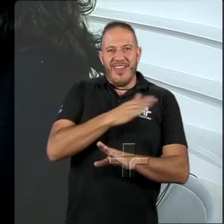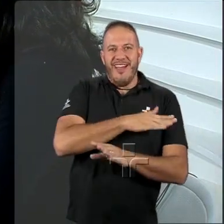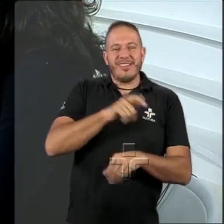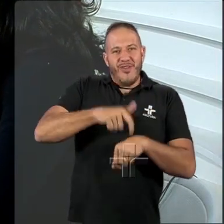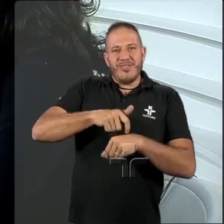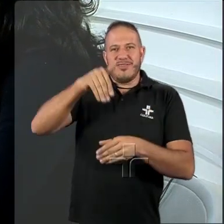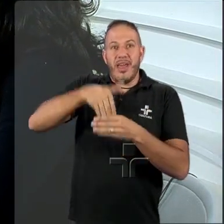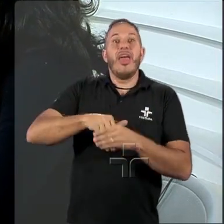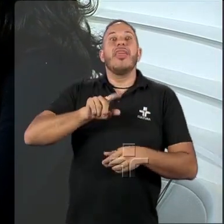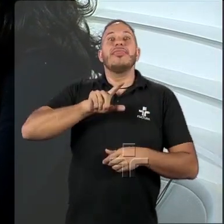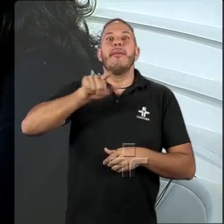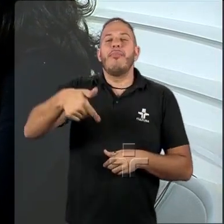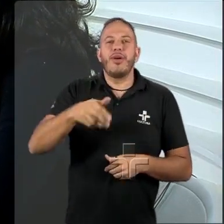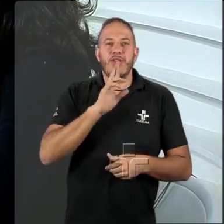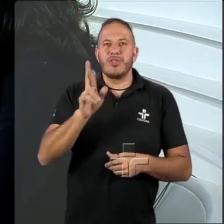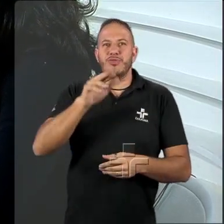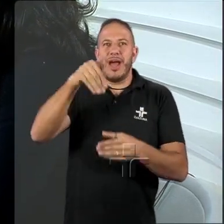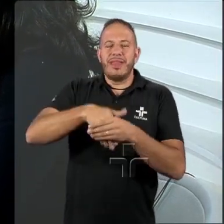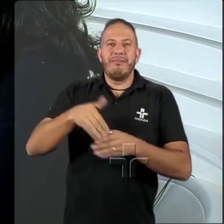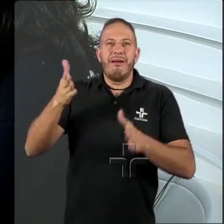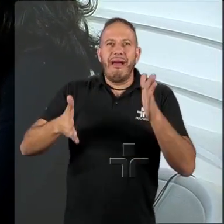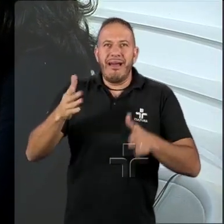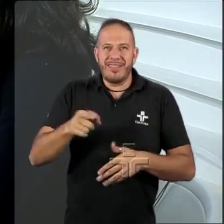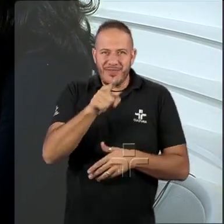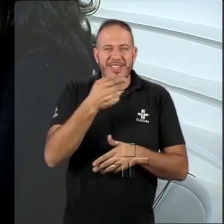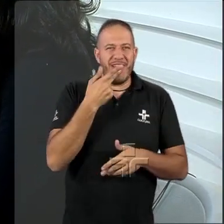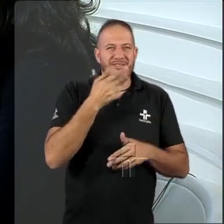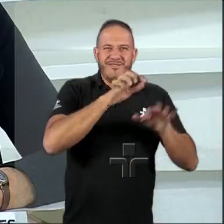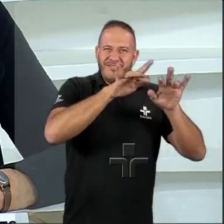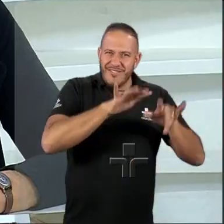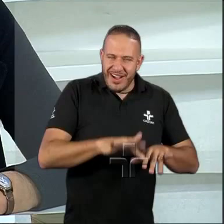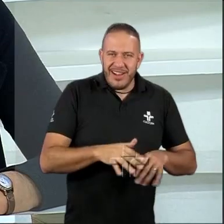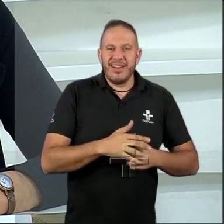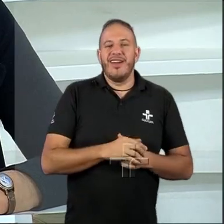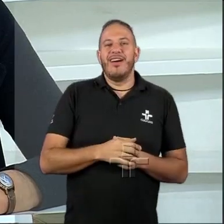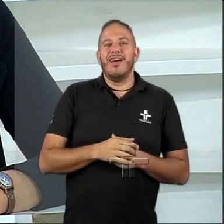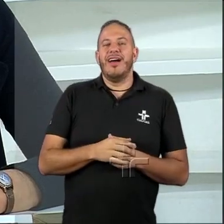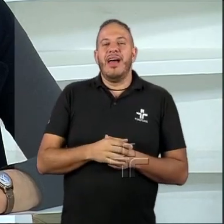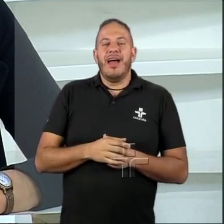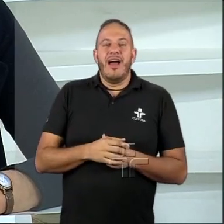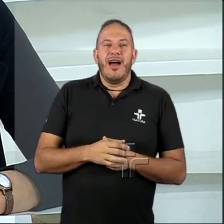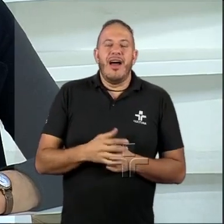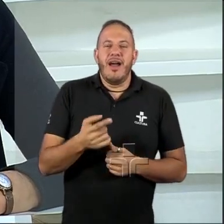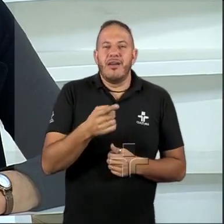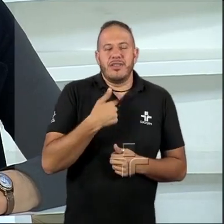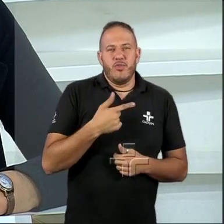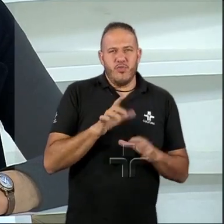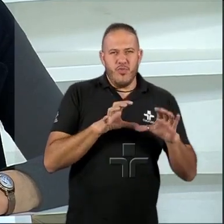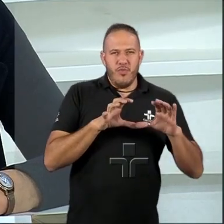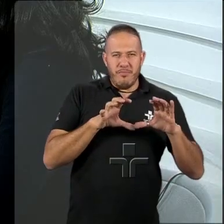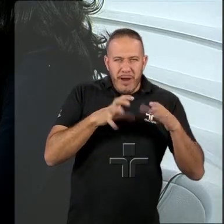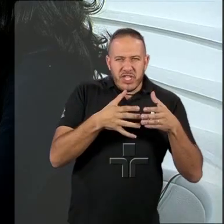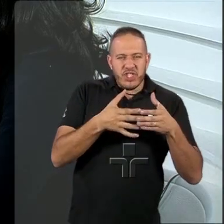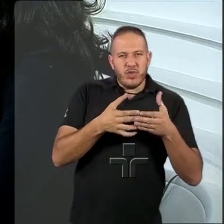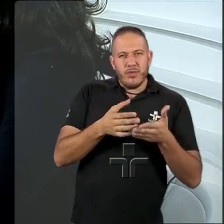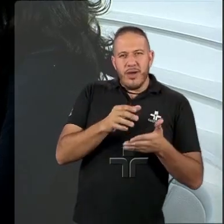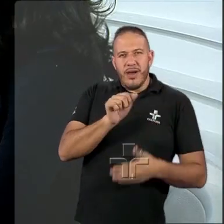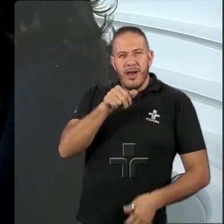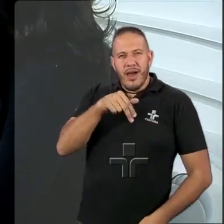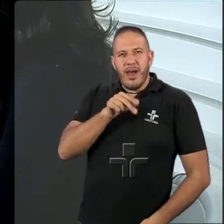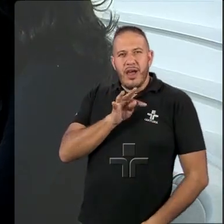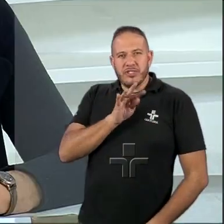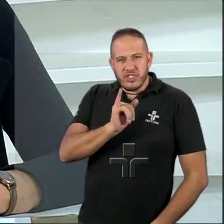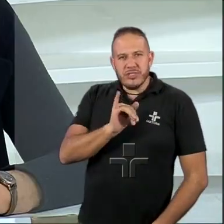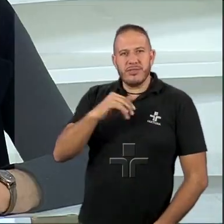do resultado, eu acho que essa coisa que você fala do maior partido, né, ser o anti-PT, acho que ficou mais ressaltado ainda,